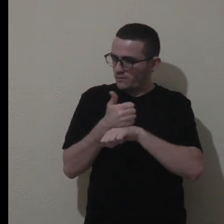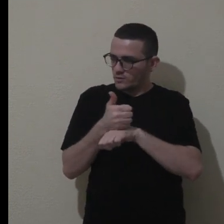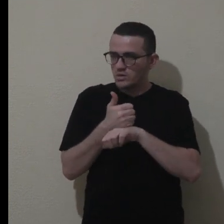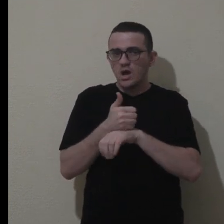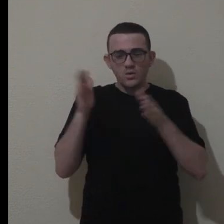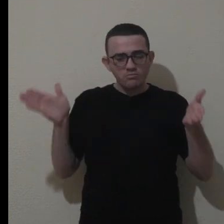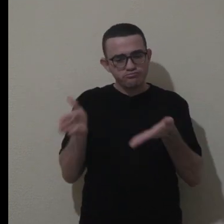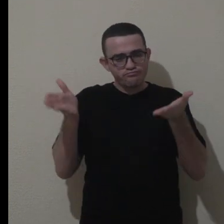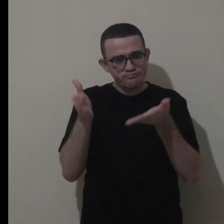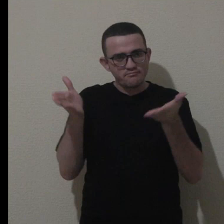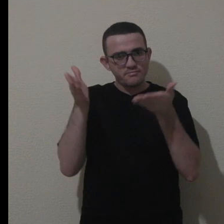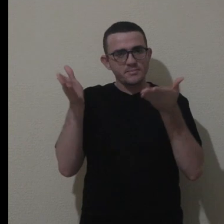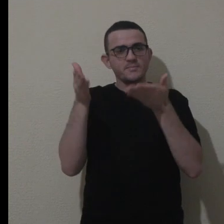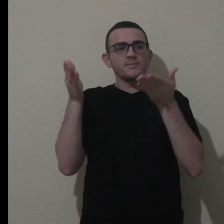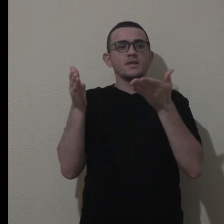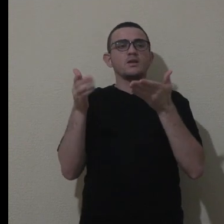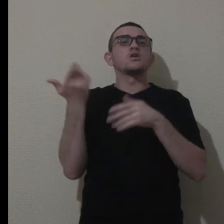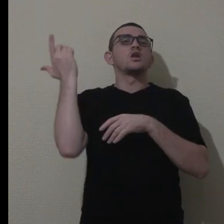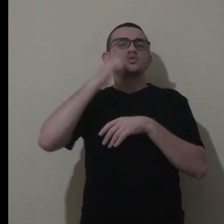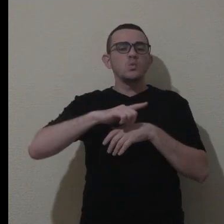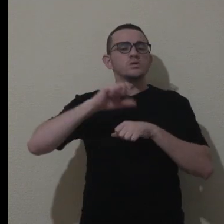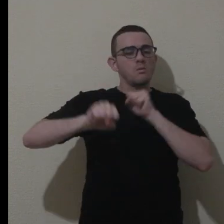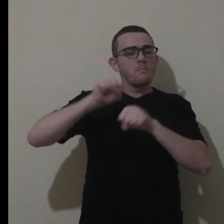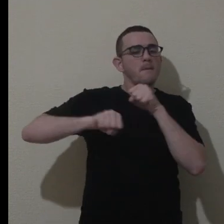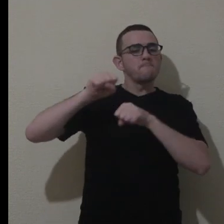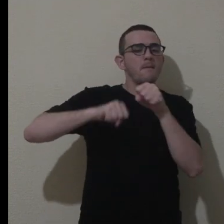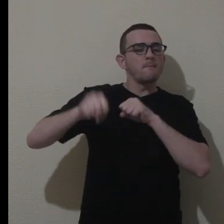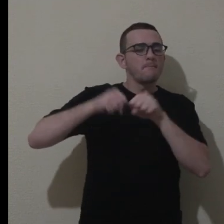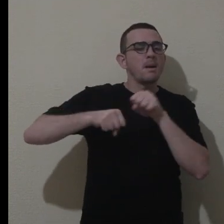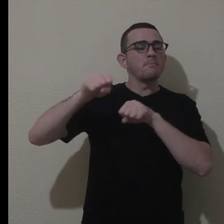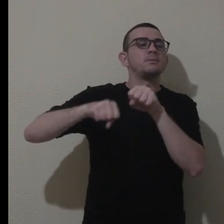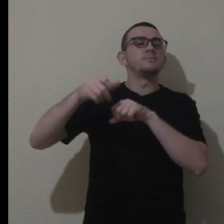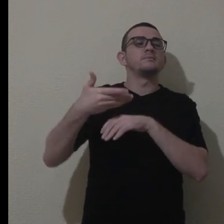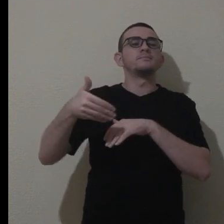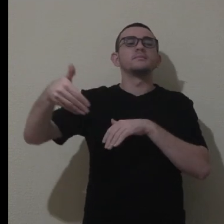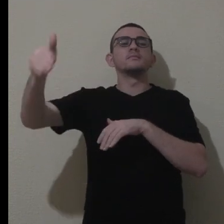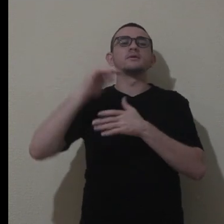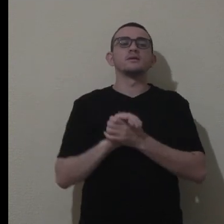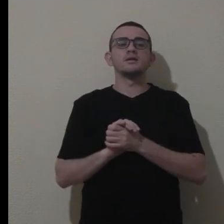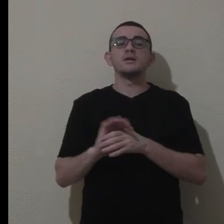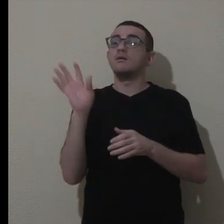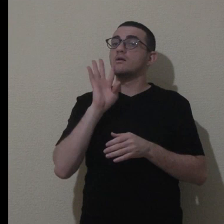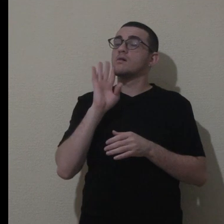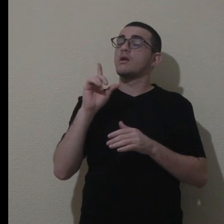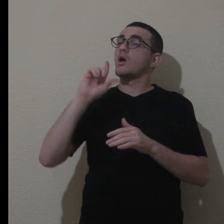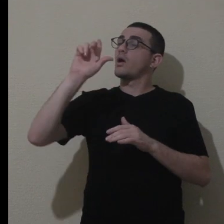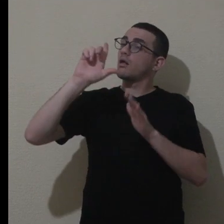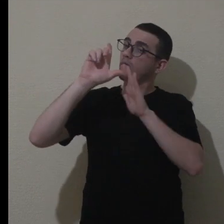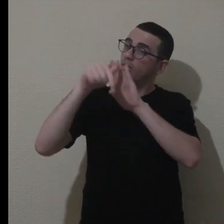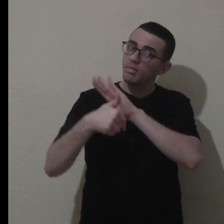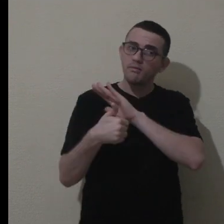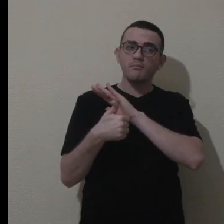profissionais, então eu estimulava eles tal, e eles rendiam mais. E o bacana é que, tempos